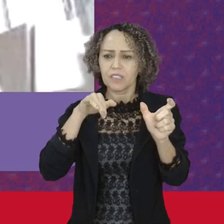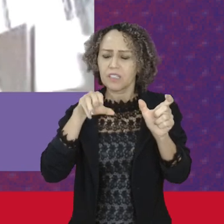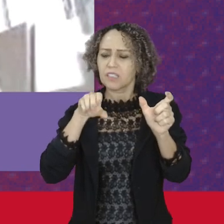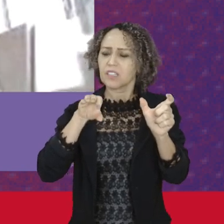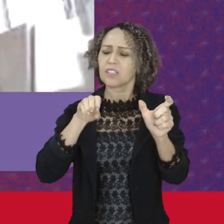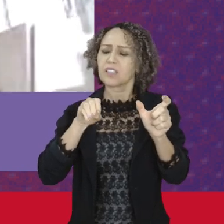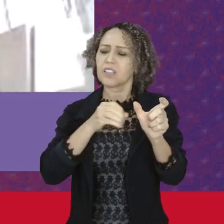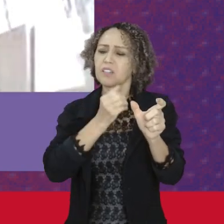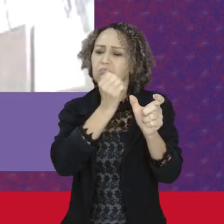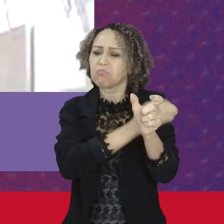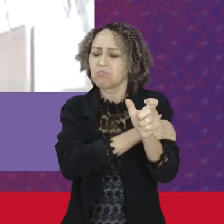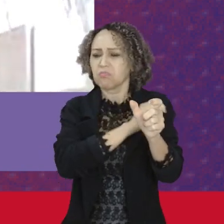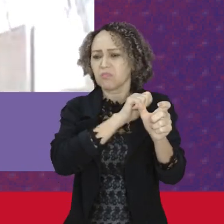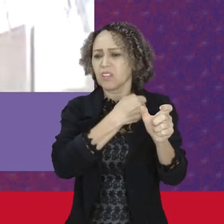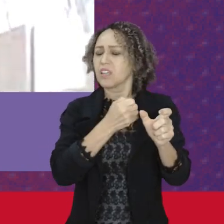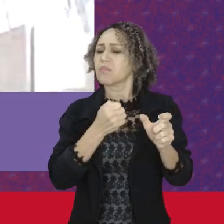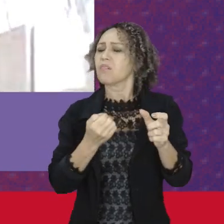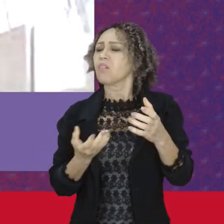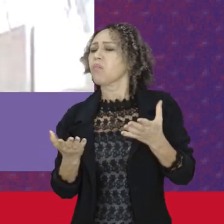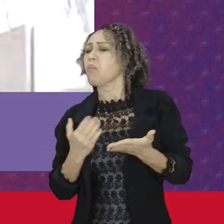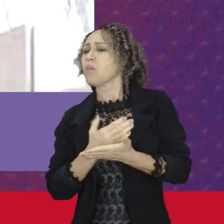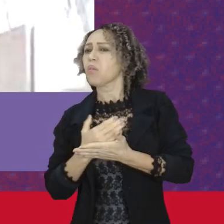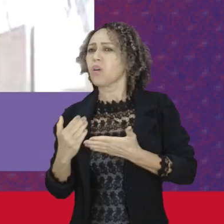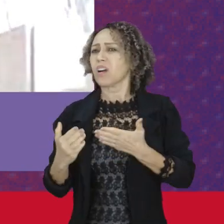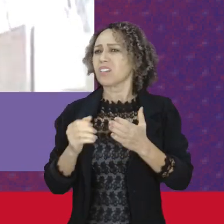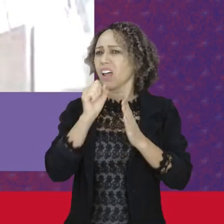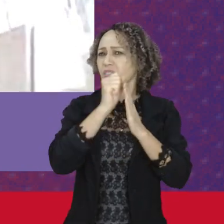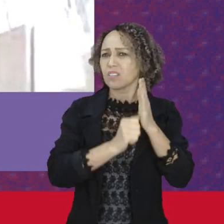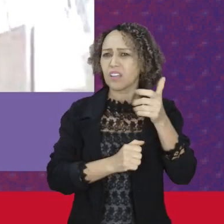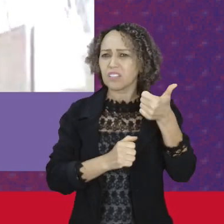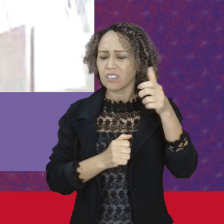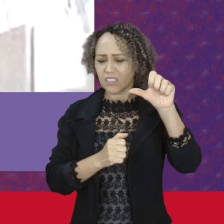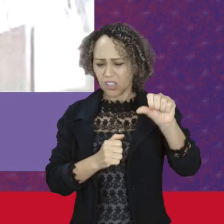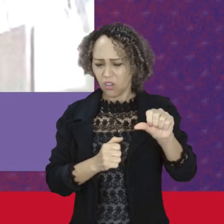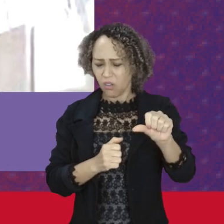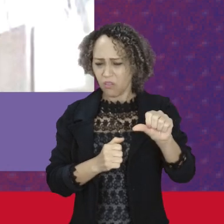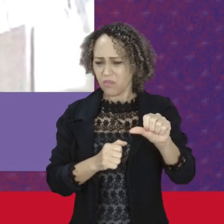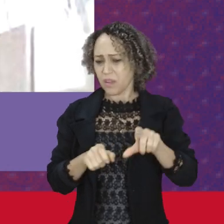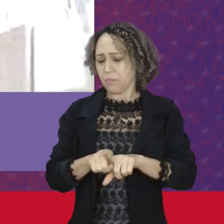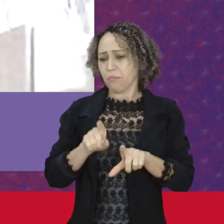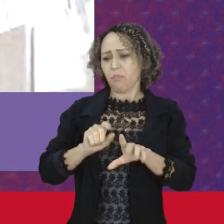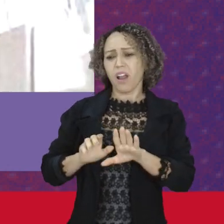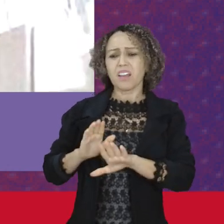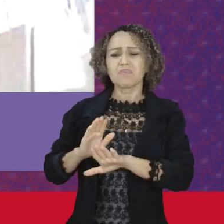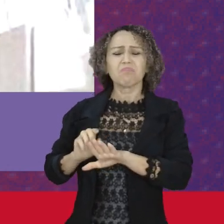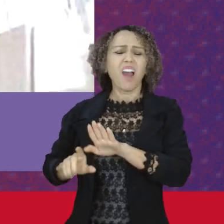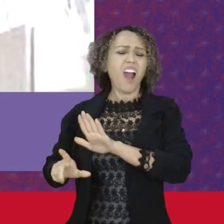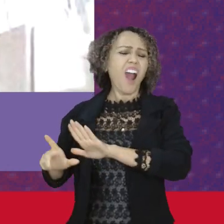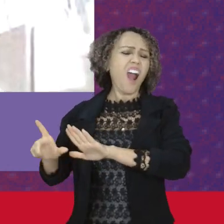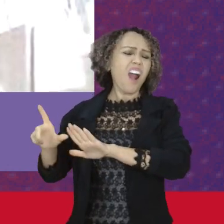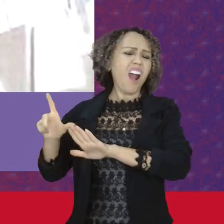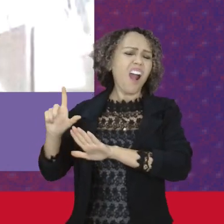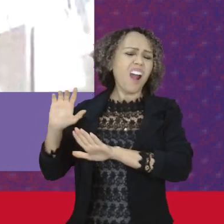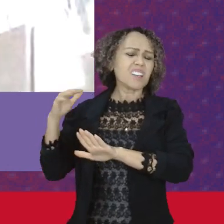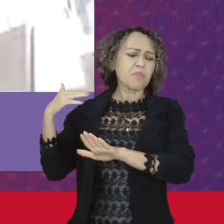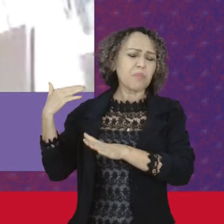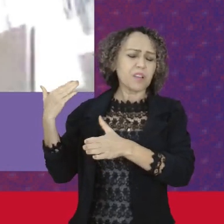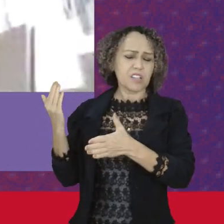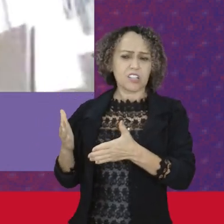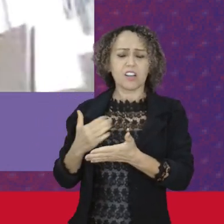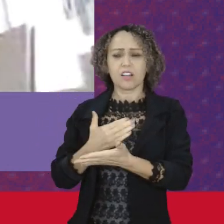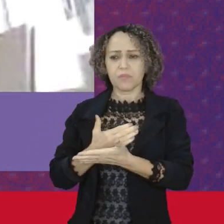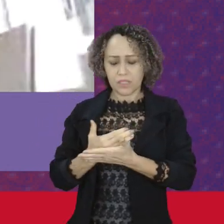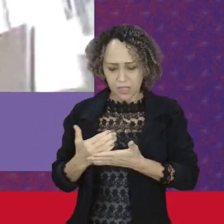enquanto, né, esse conceito de feminismo, a luta das mulheres é anterior, né, e a luta de